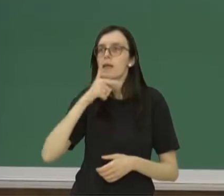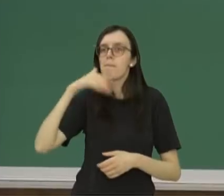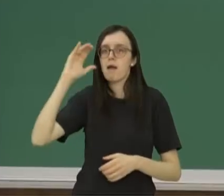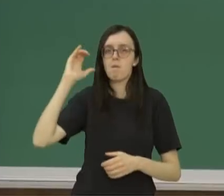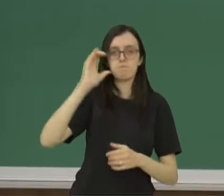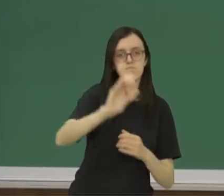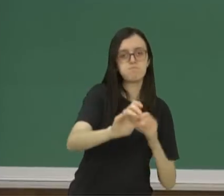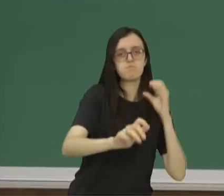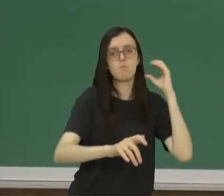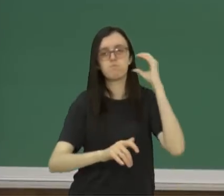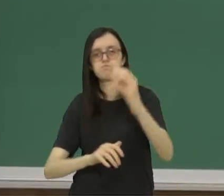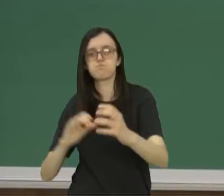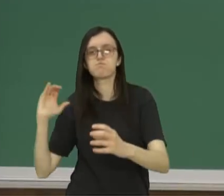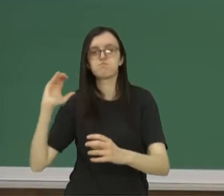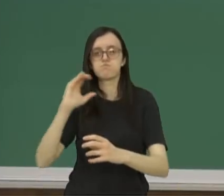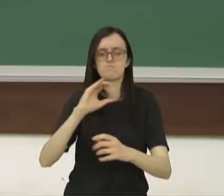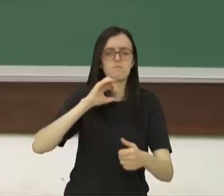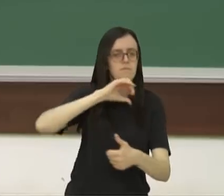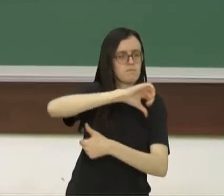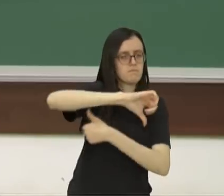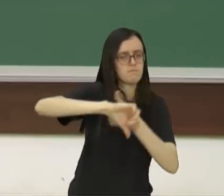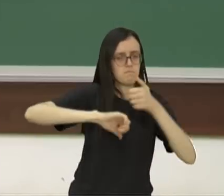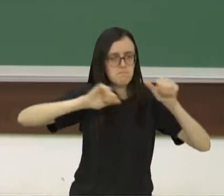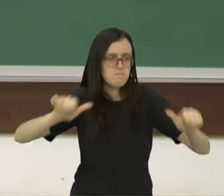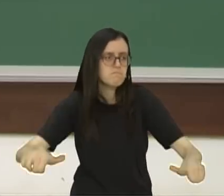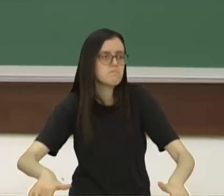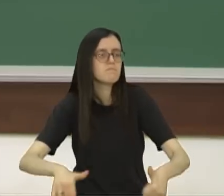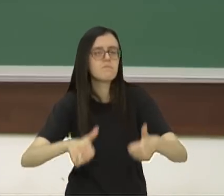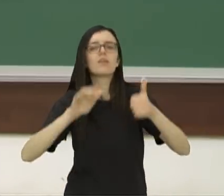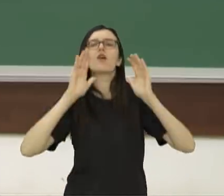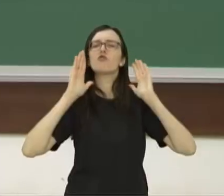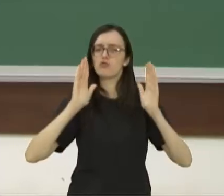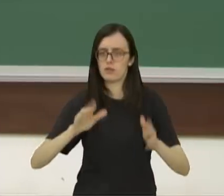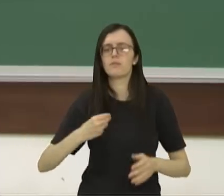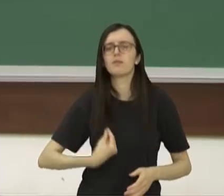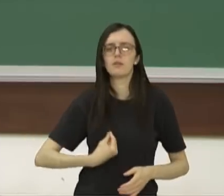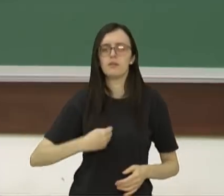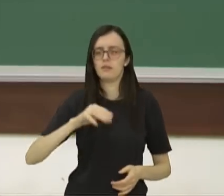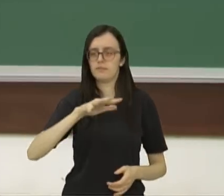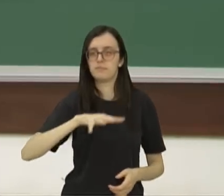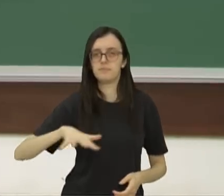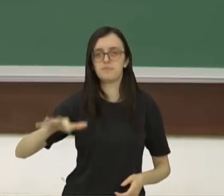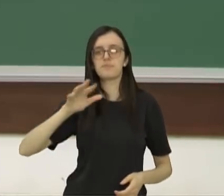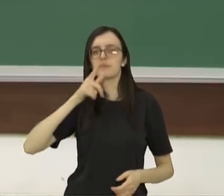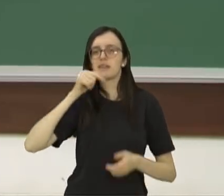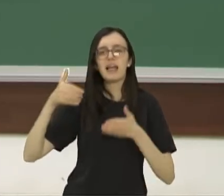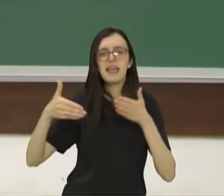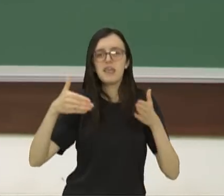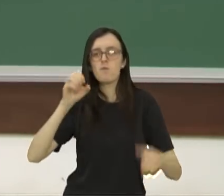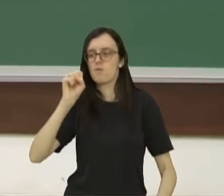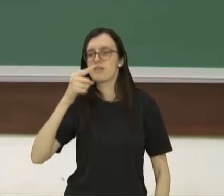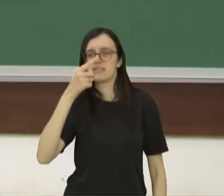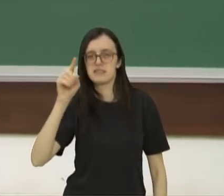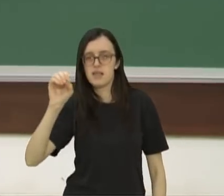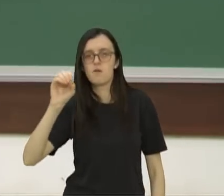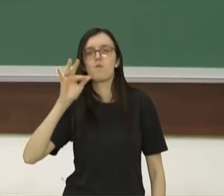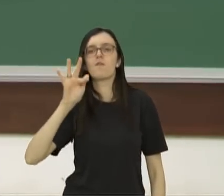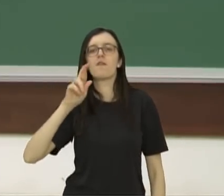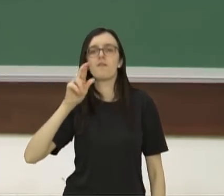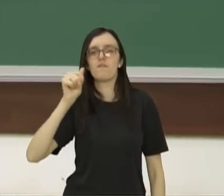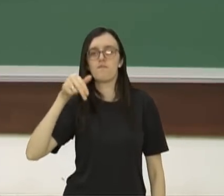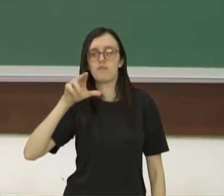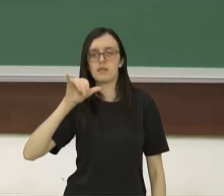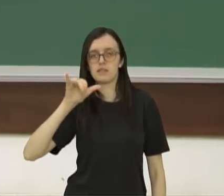para a região, revitaliza, né? Foi revitalizado ali o Vale do Rio São Francisco e propõe uma atividade